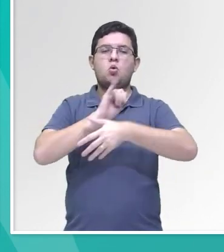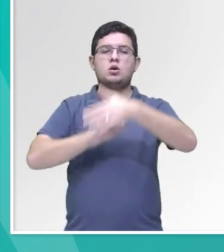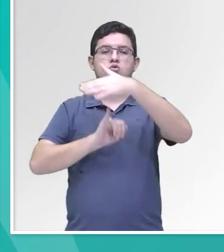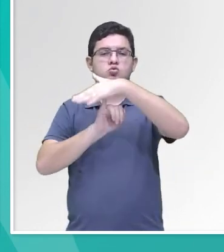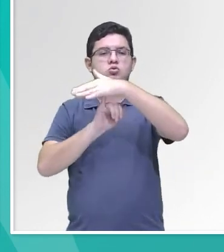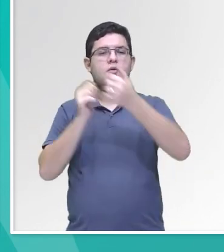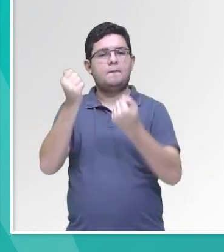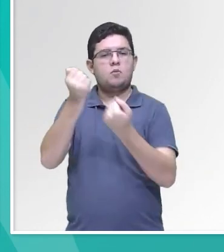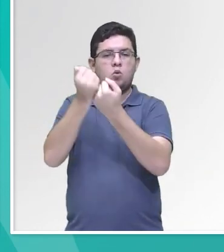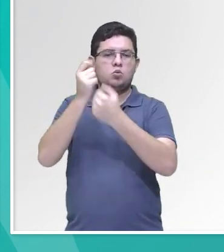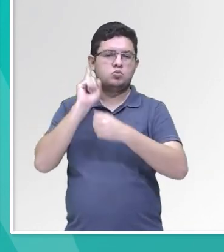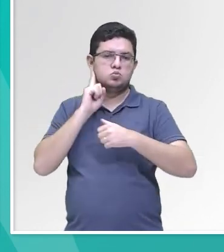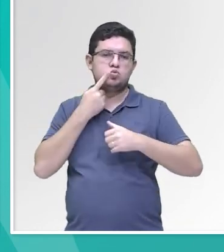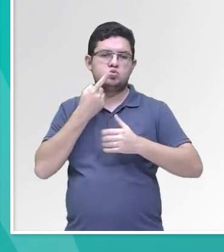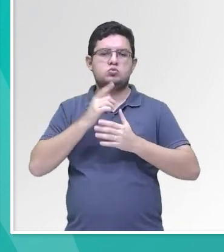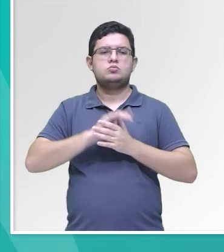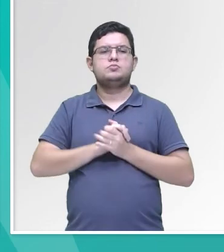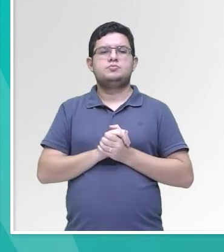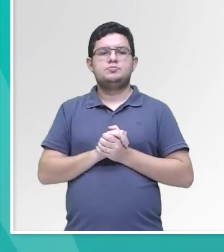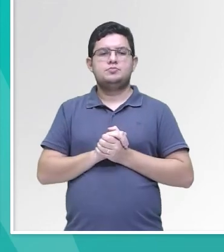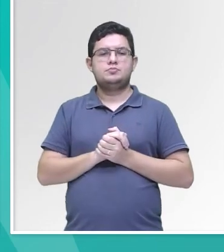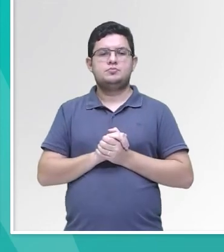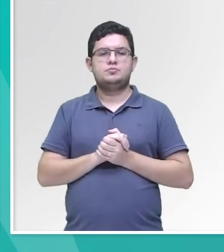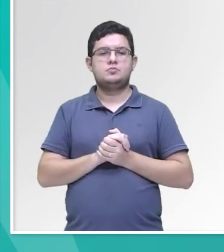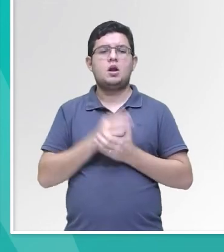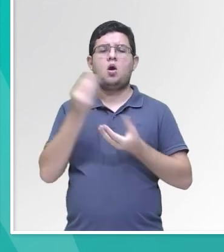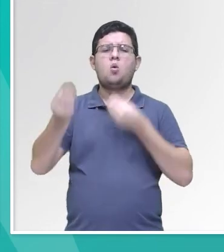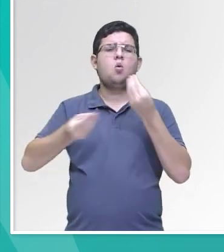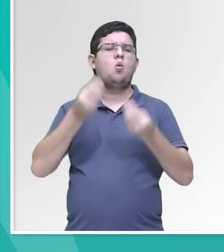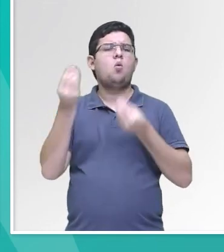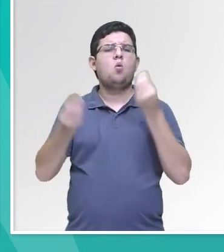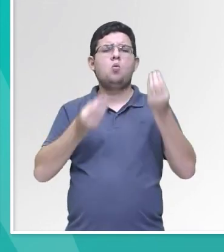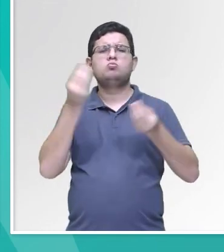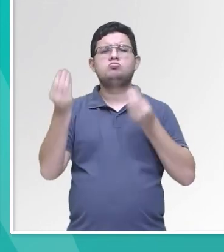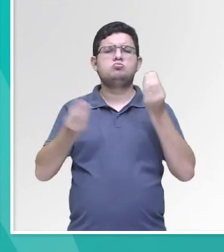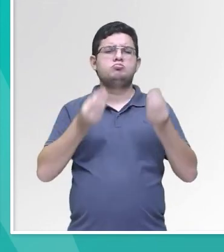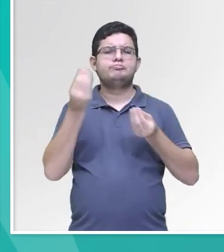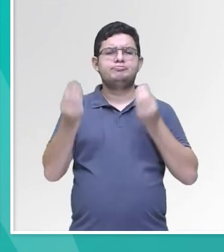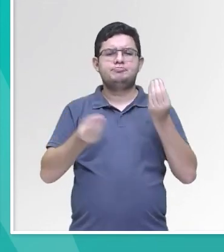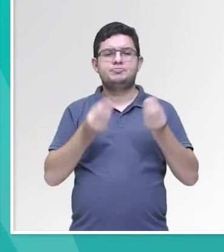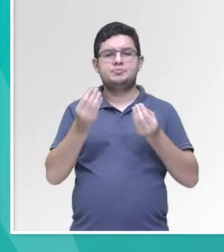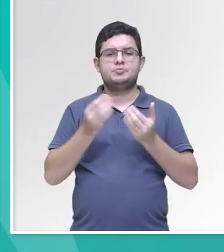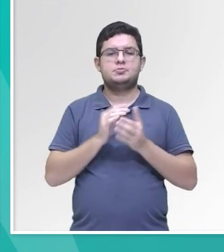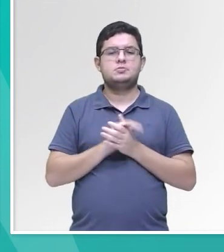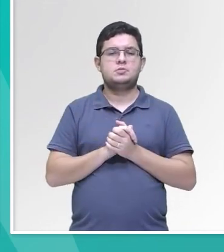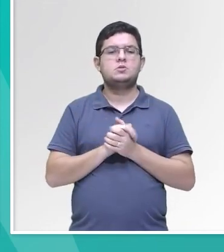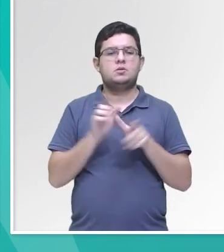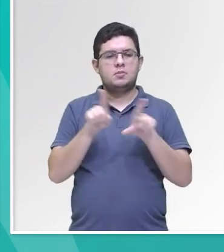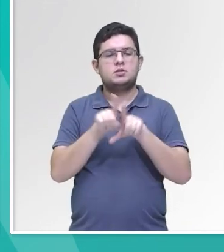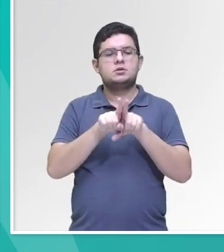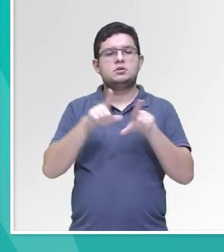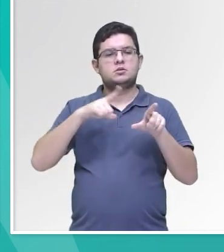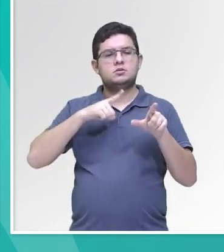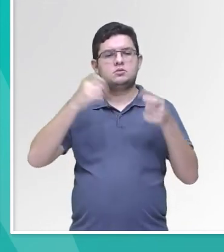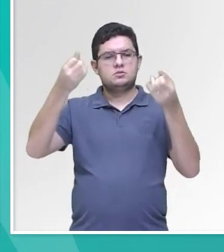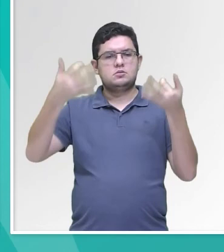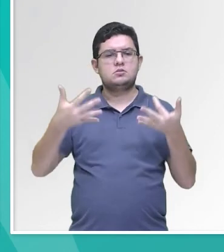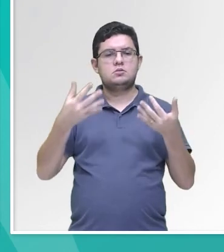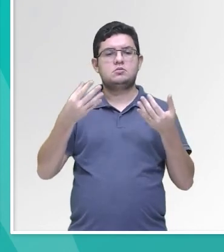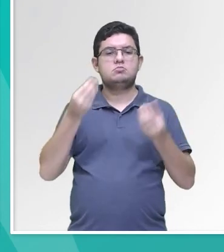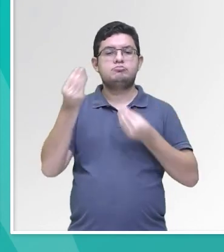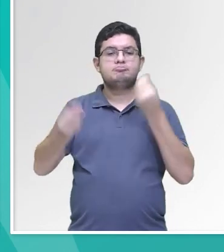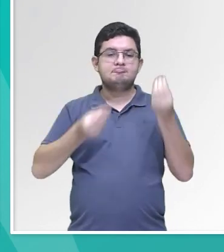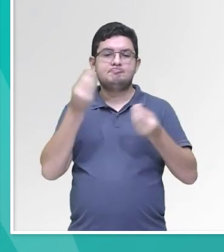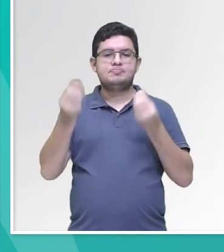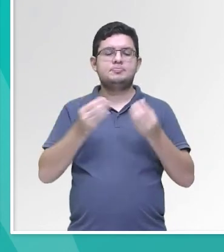instituições de apoio ao surdo. Como? Como é que isso vai ser feito? Ele também diz, pode passar a cartela? Mediante